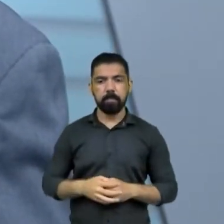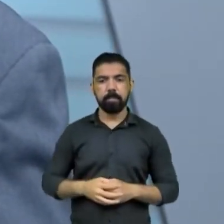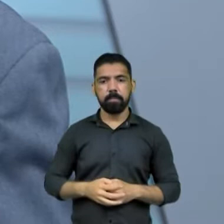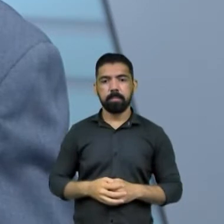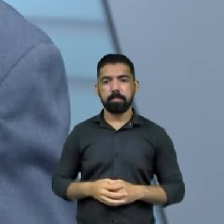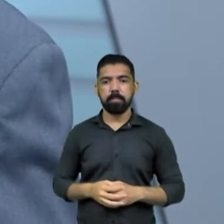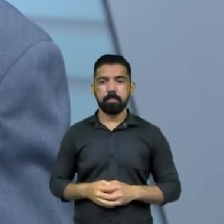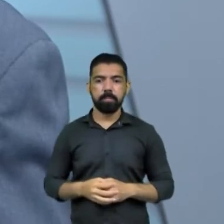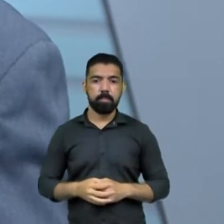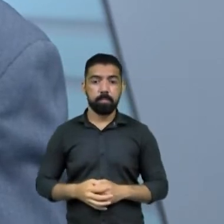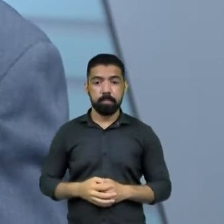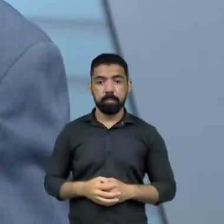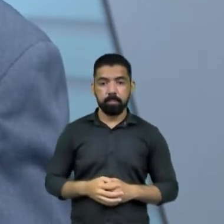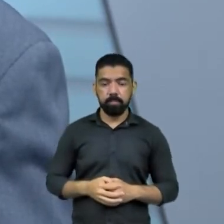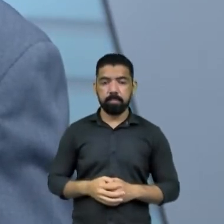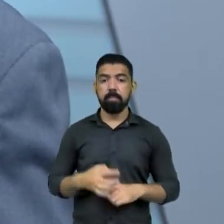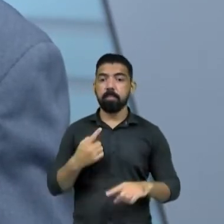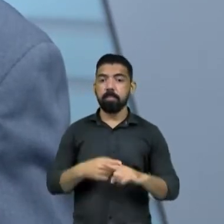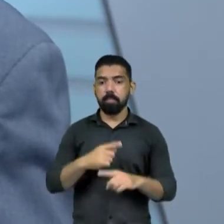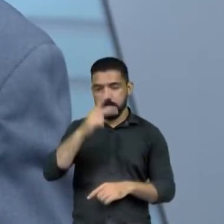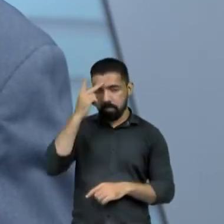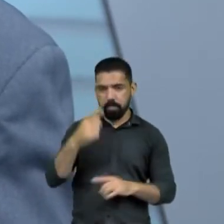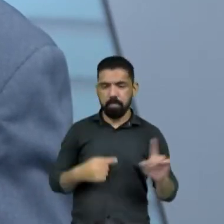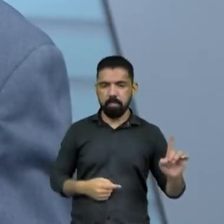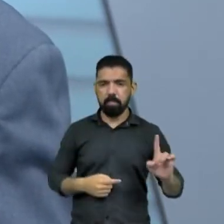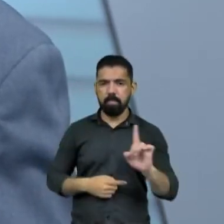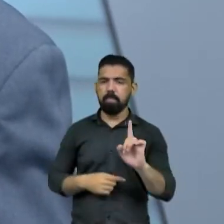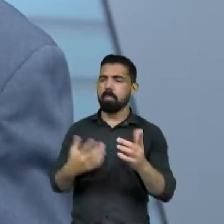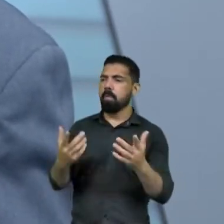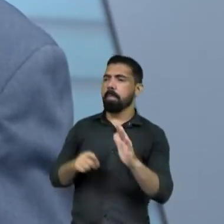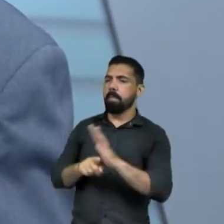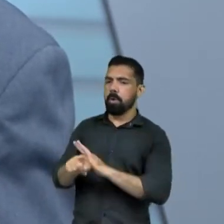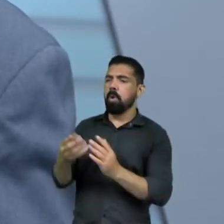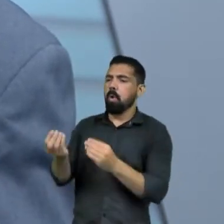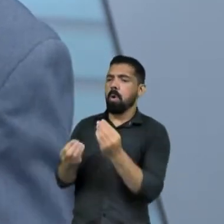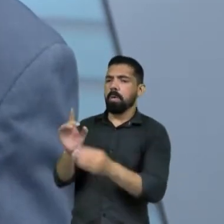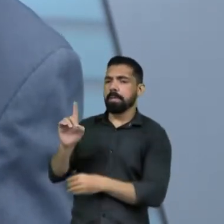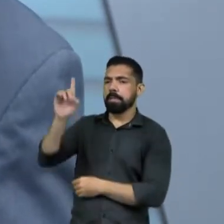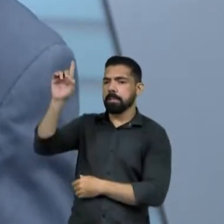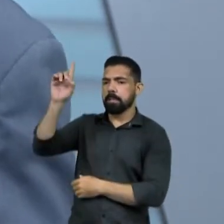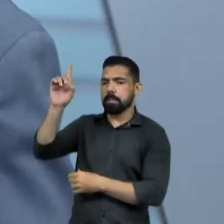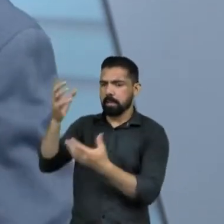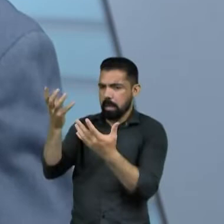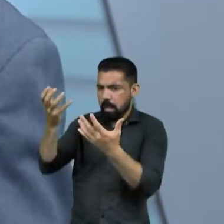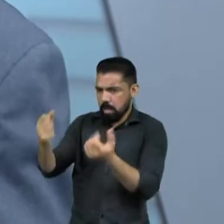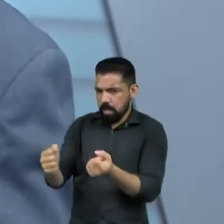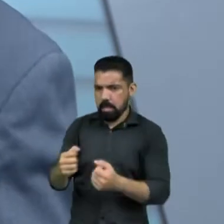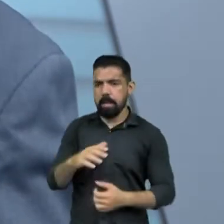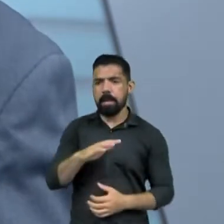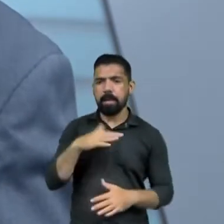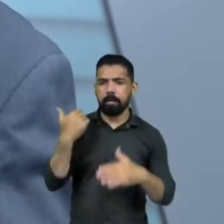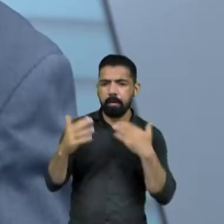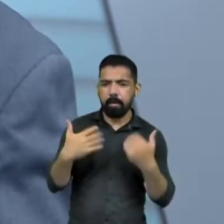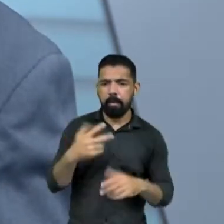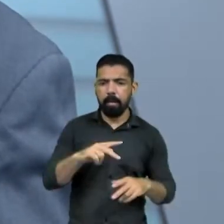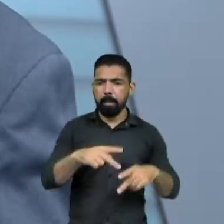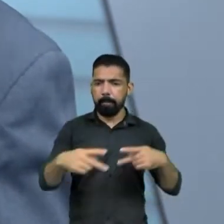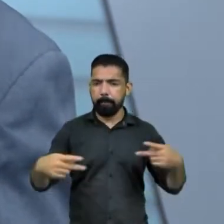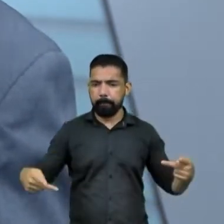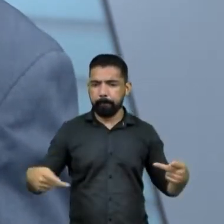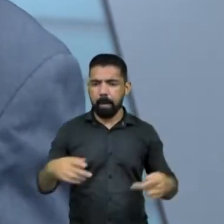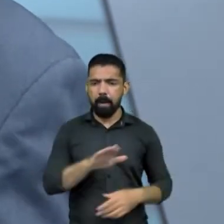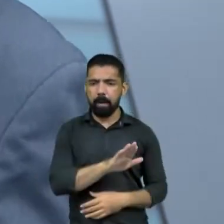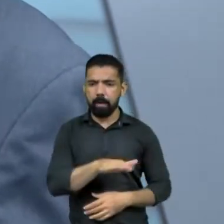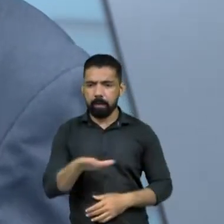maldo porque um Fiel chegou para ele disse mas como é que Deus permite crianças estão morrendo aí E quem